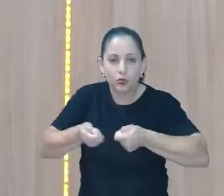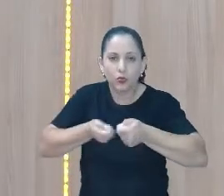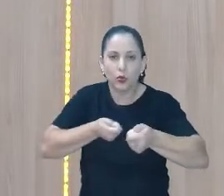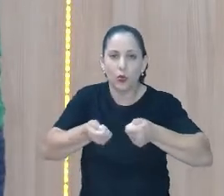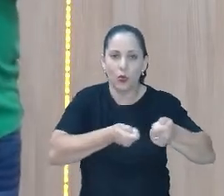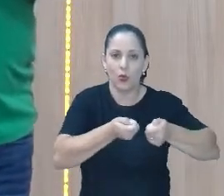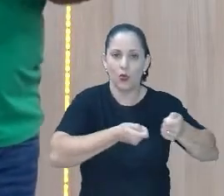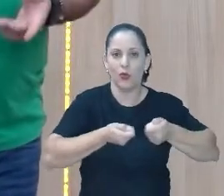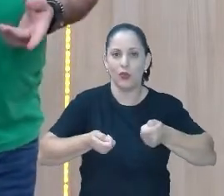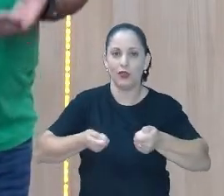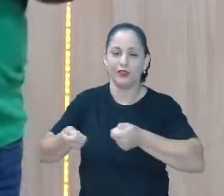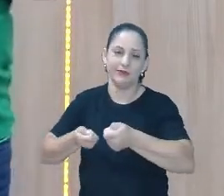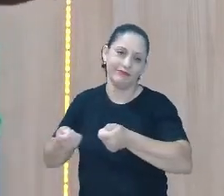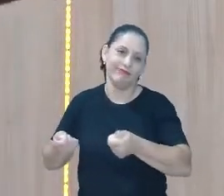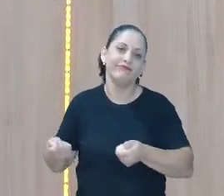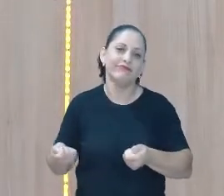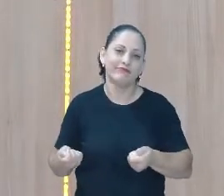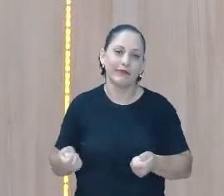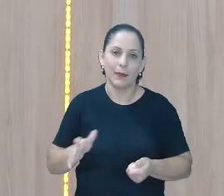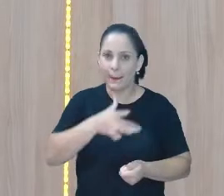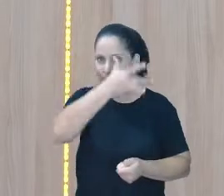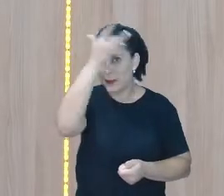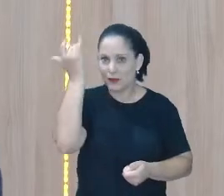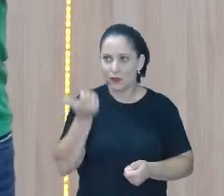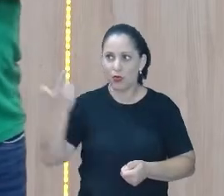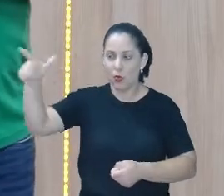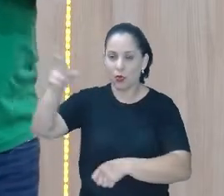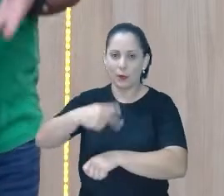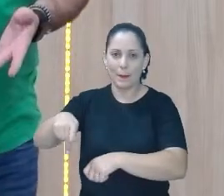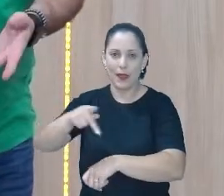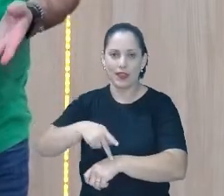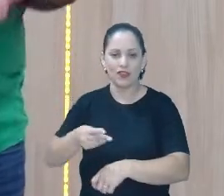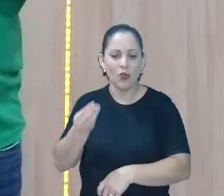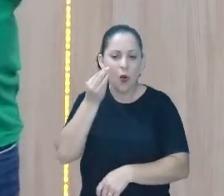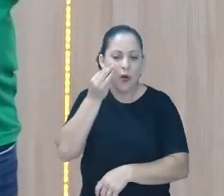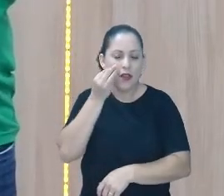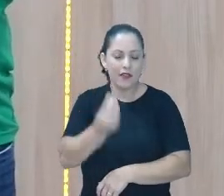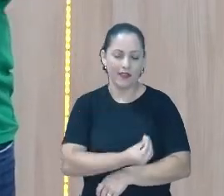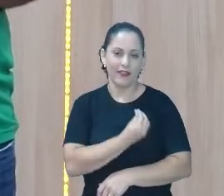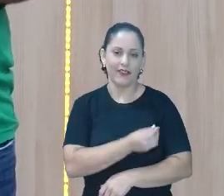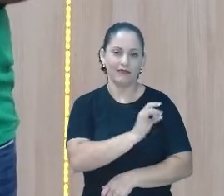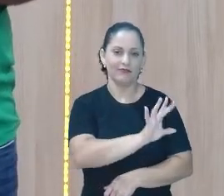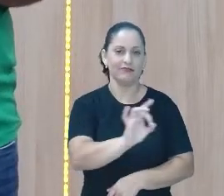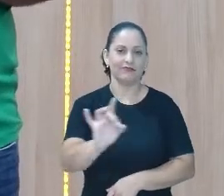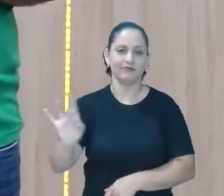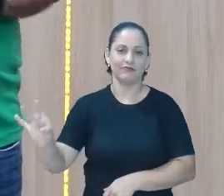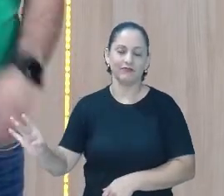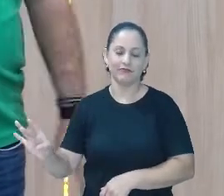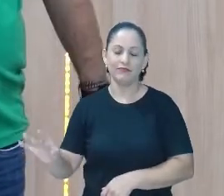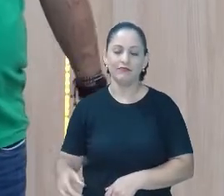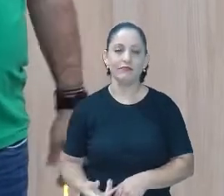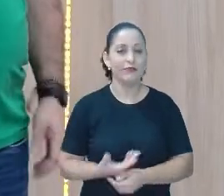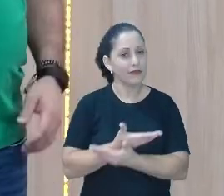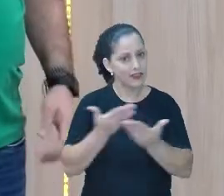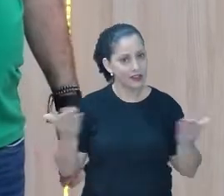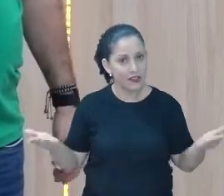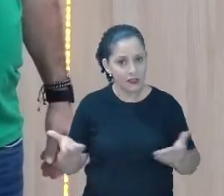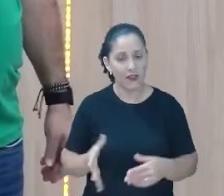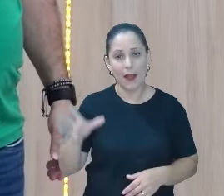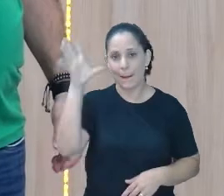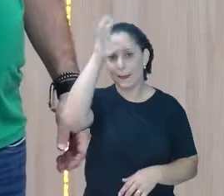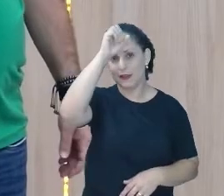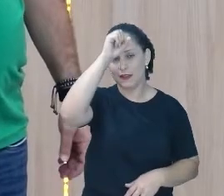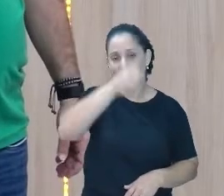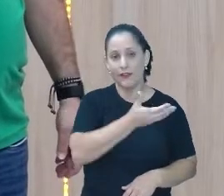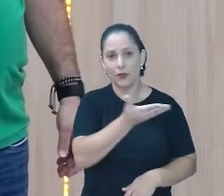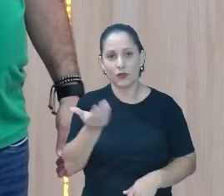leseira. Porque, por exemplo, hoje, talvez você não saibam, mas vão aprender agora, que você usa